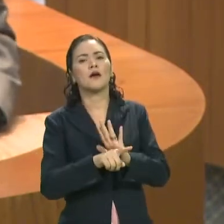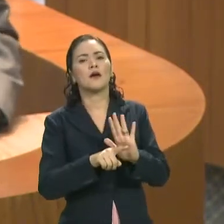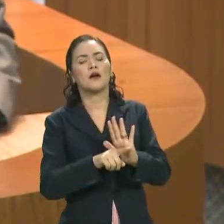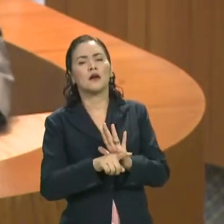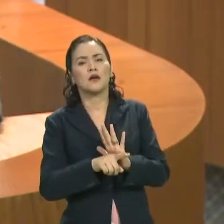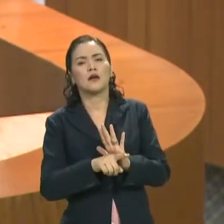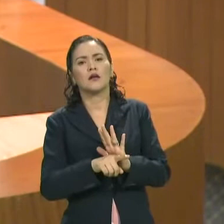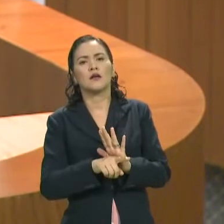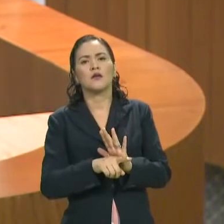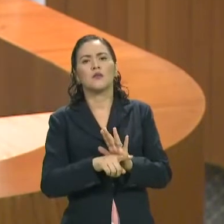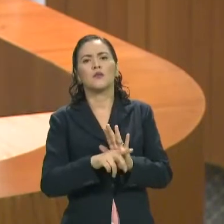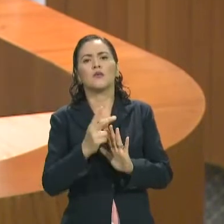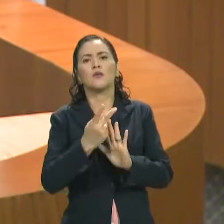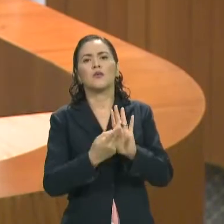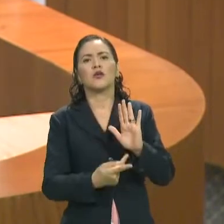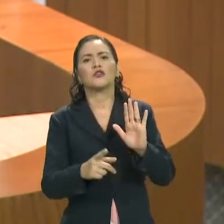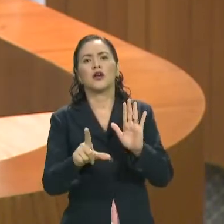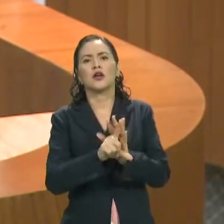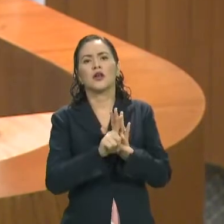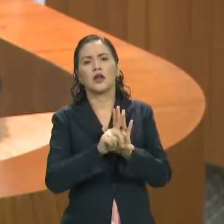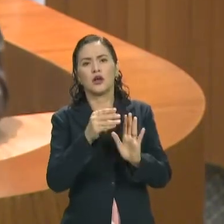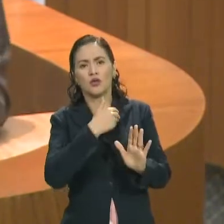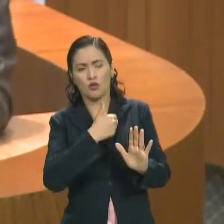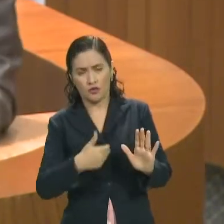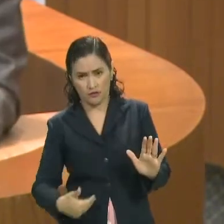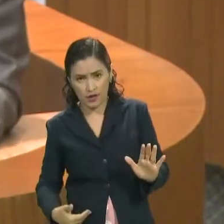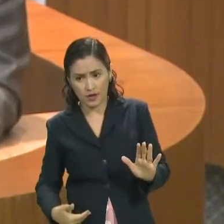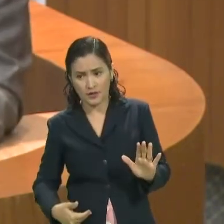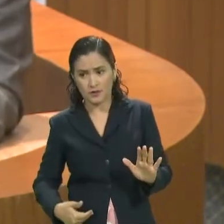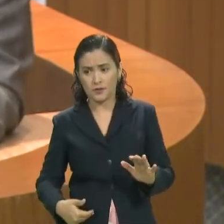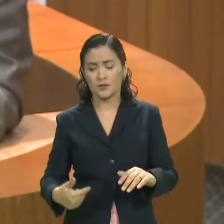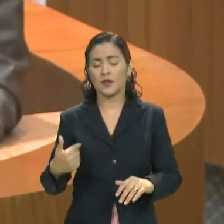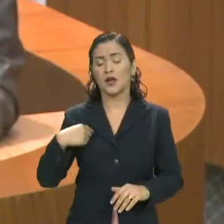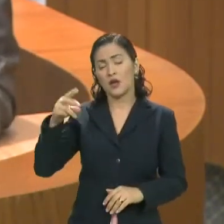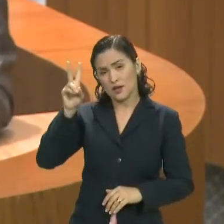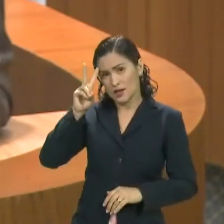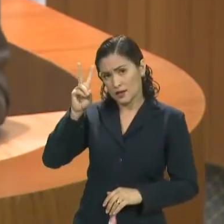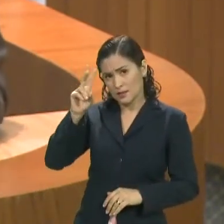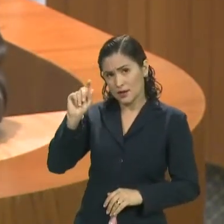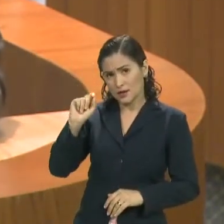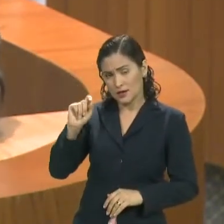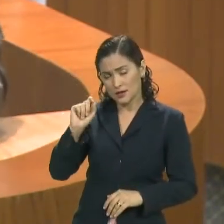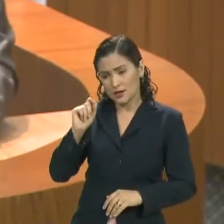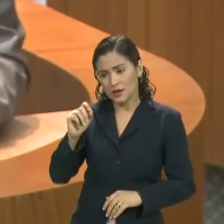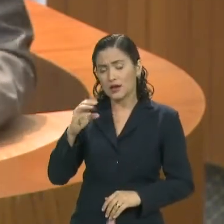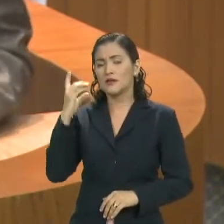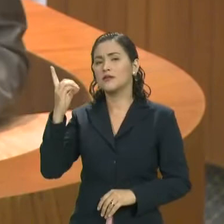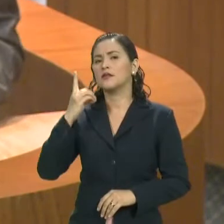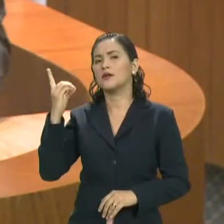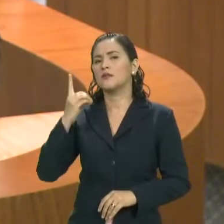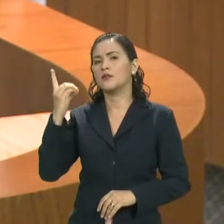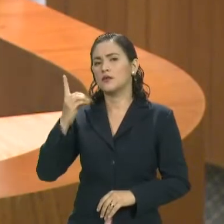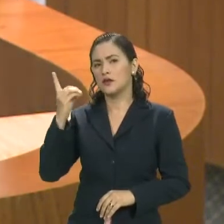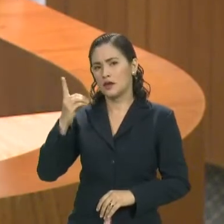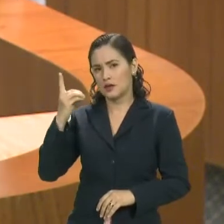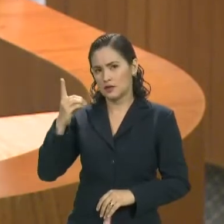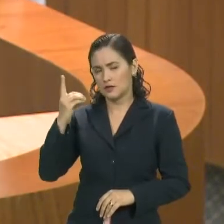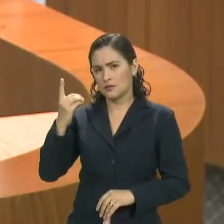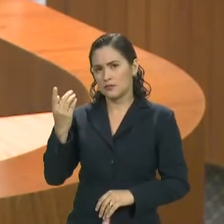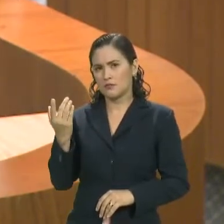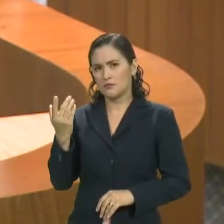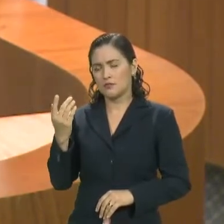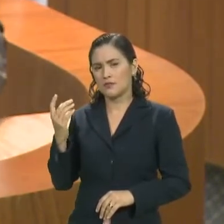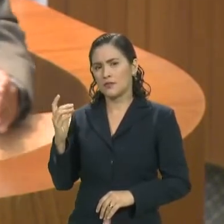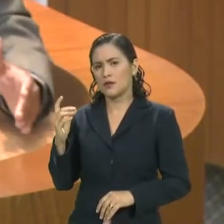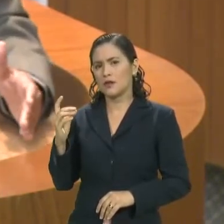do Executivo, e lembro que o deputado, então deputado e hoje prefeito da capital, Eduardo